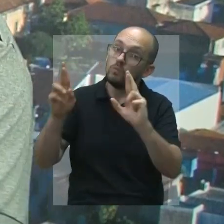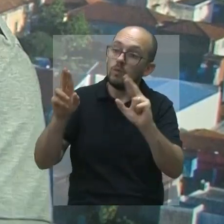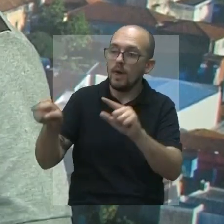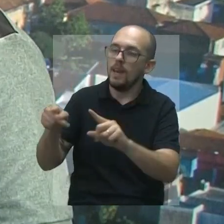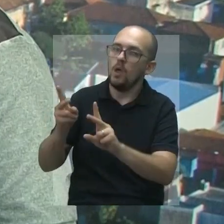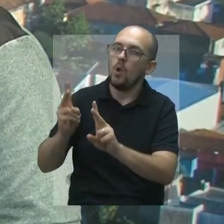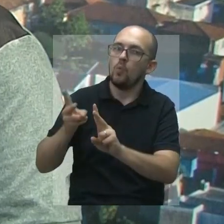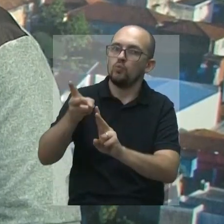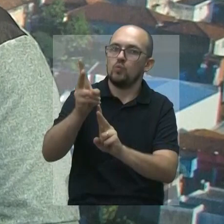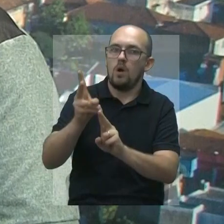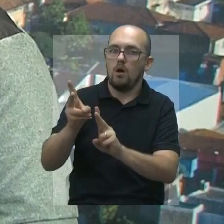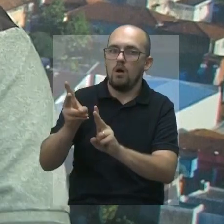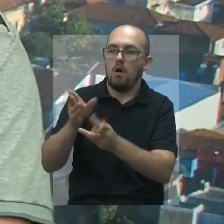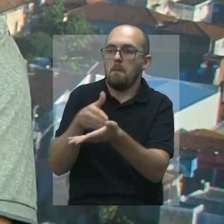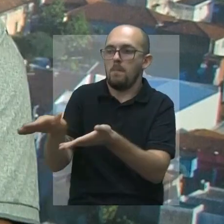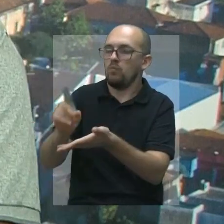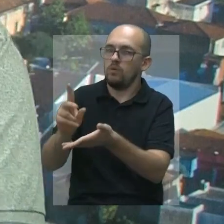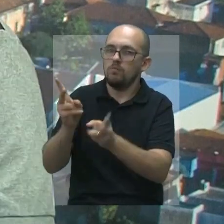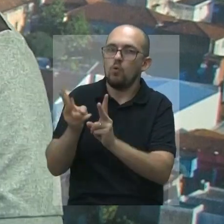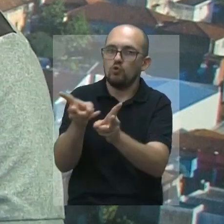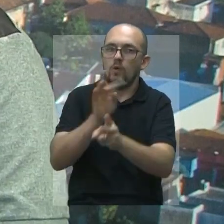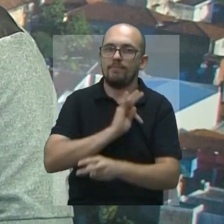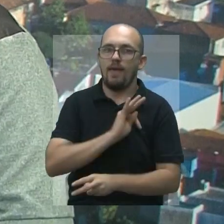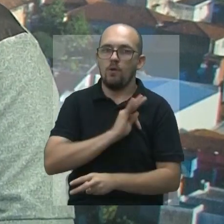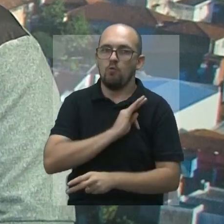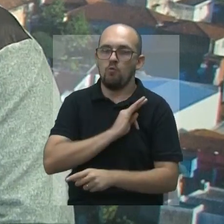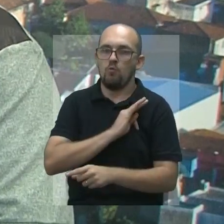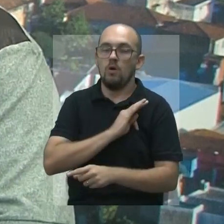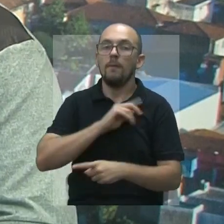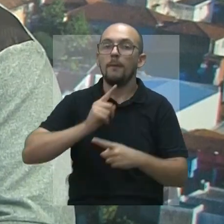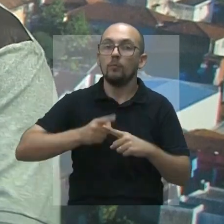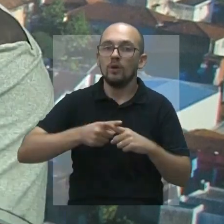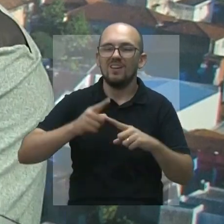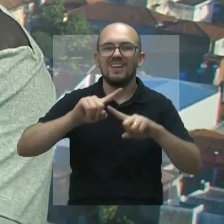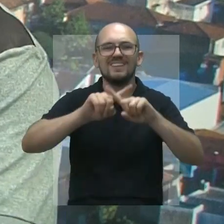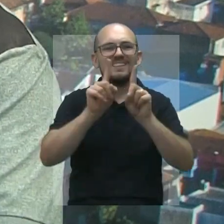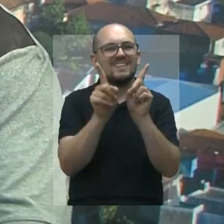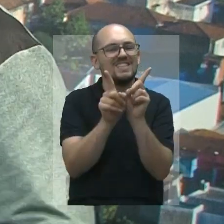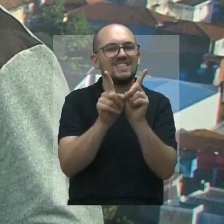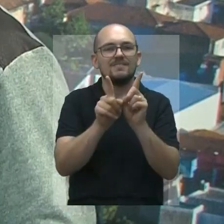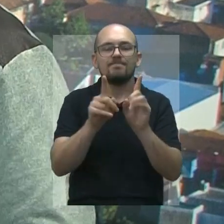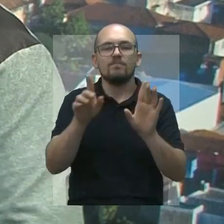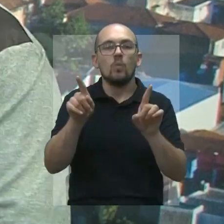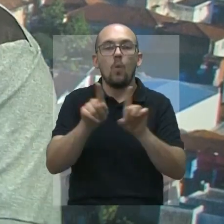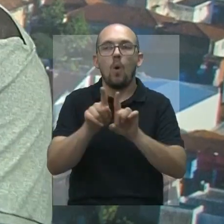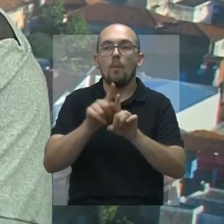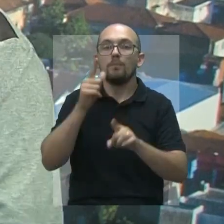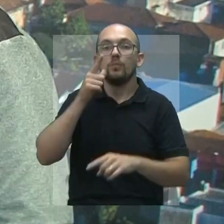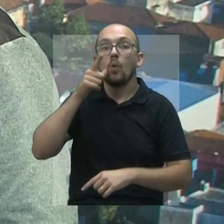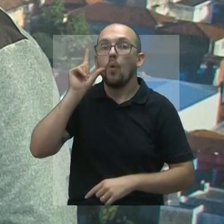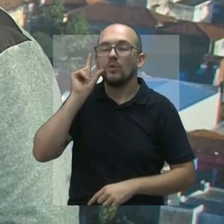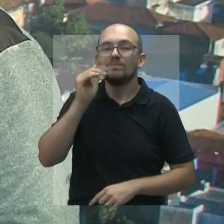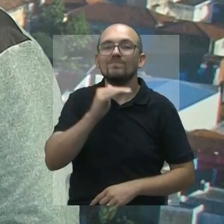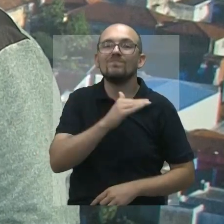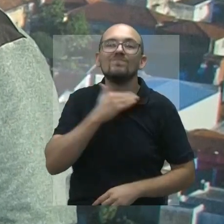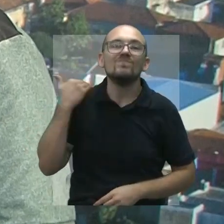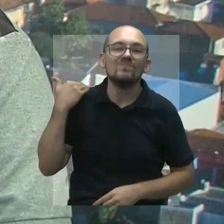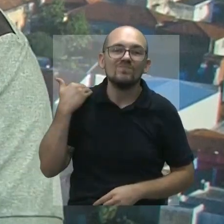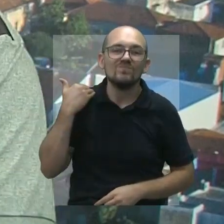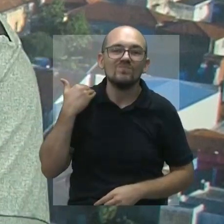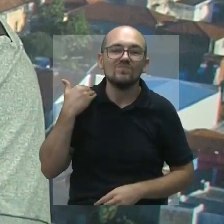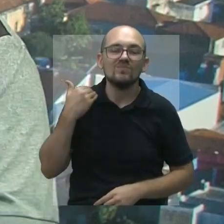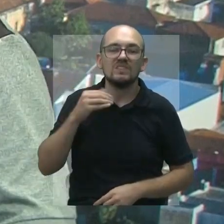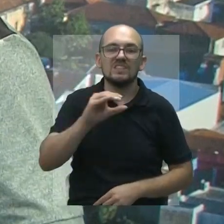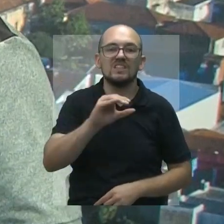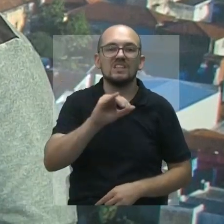junto com seus demais pares de comissão. Por quê? O 15 ele sempre foi tradicional, inclusive ontem nós tivemos o falecimento do Cilinho, né? O Cilinho,